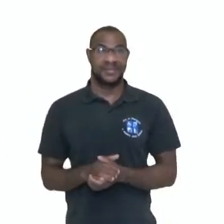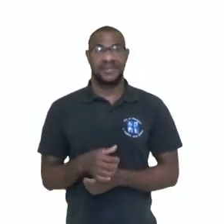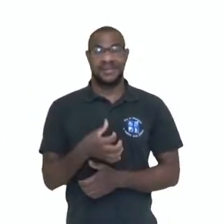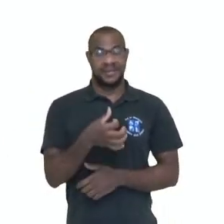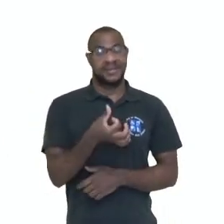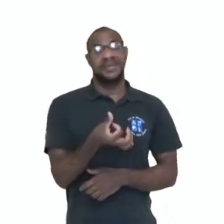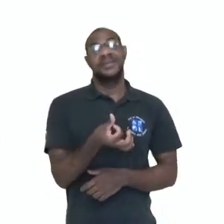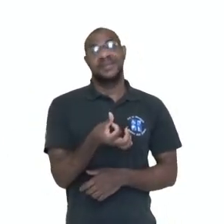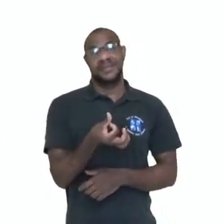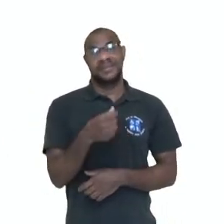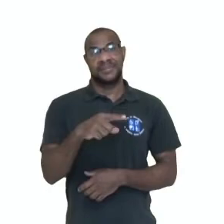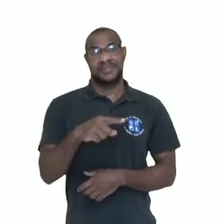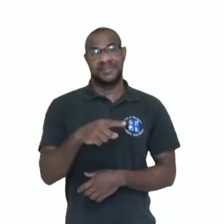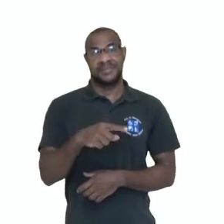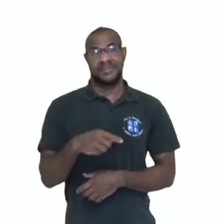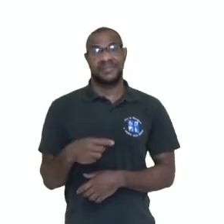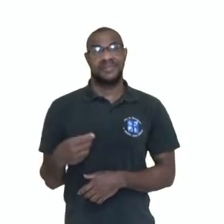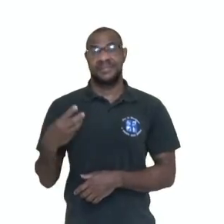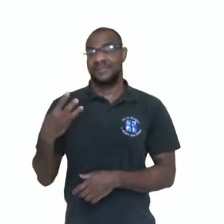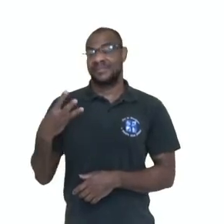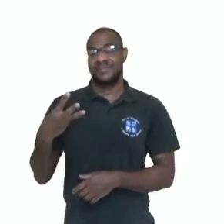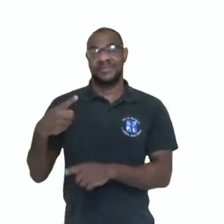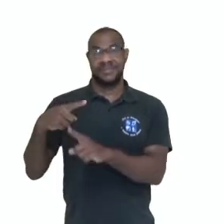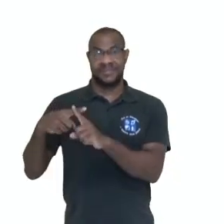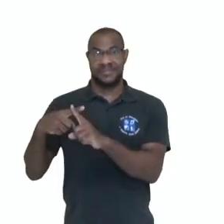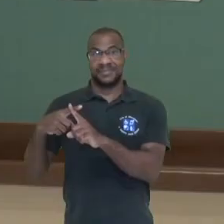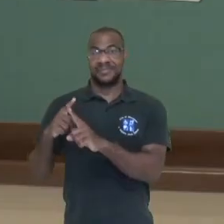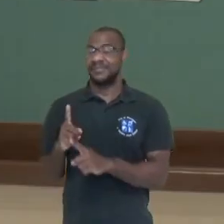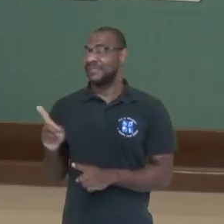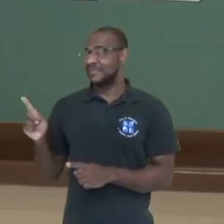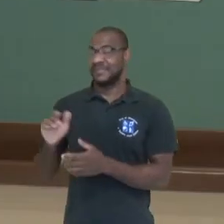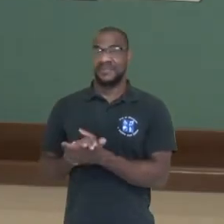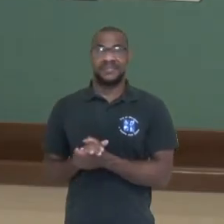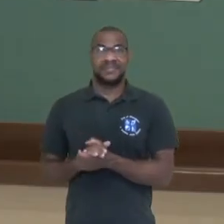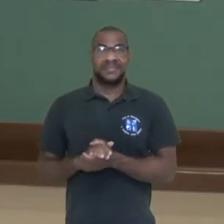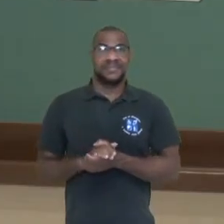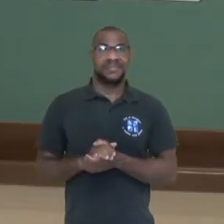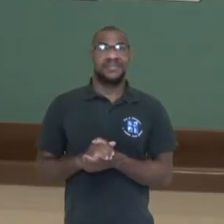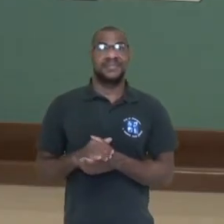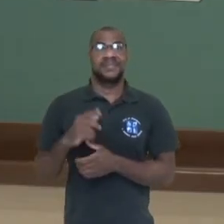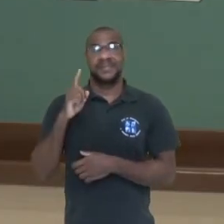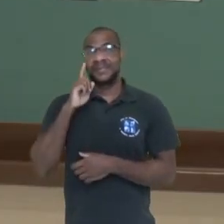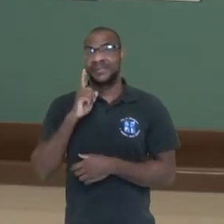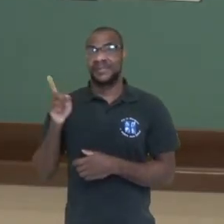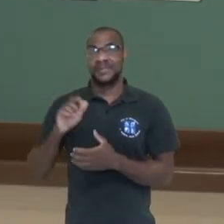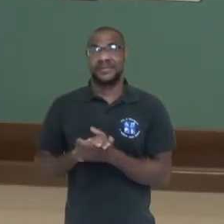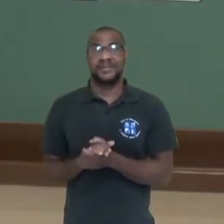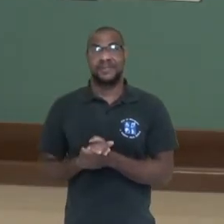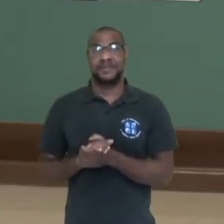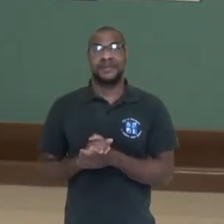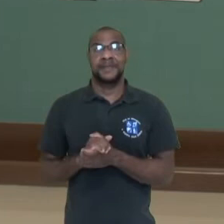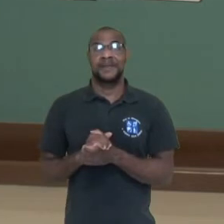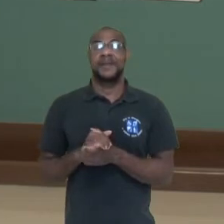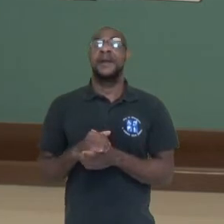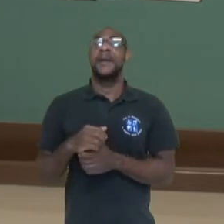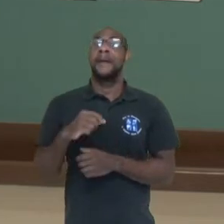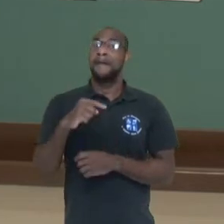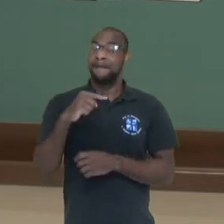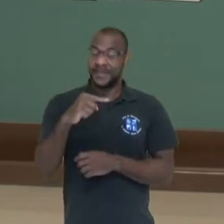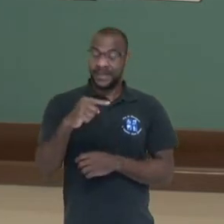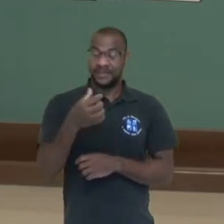negativo, segundo positivo, segundo quadrante. Ou você localiza no plano, né? Menos 6 para x está à